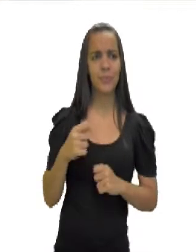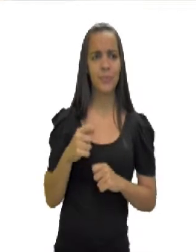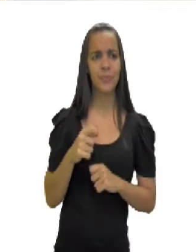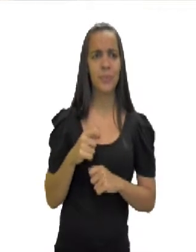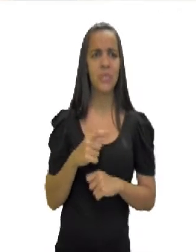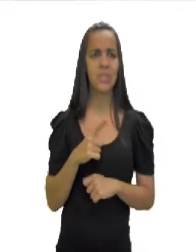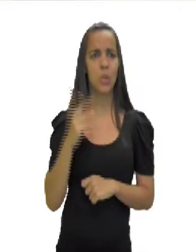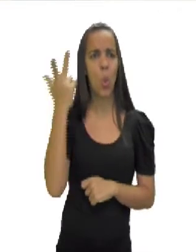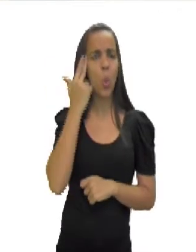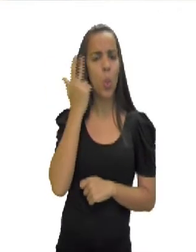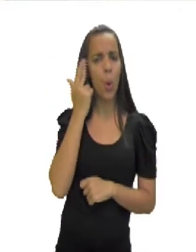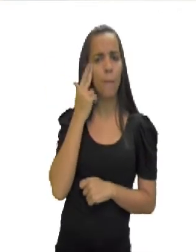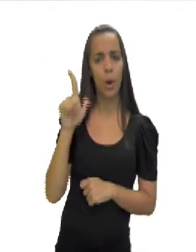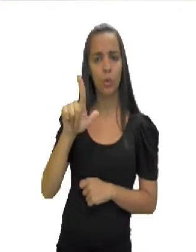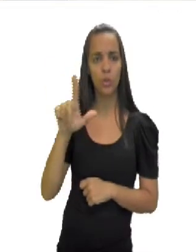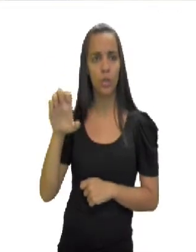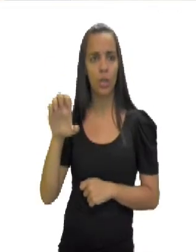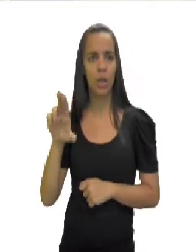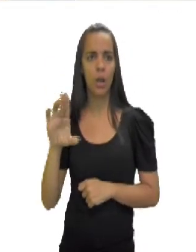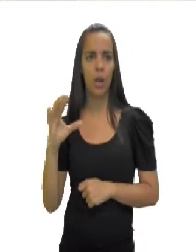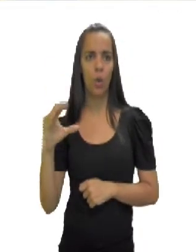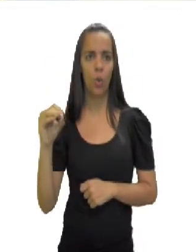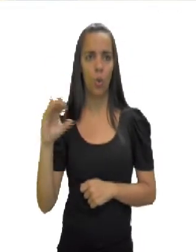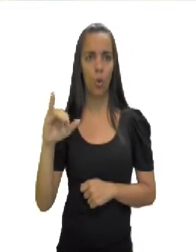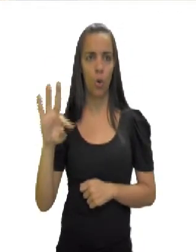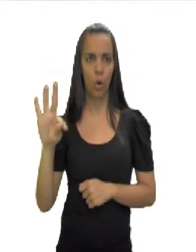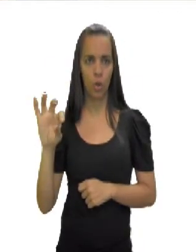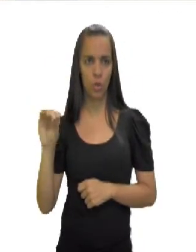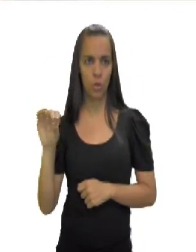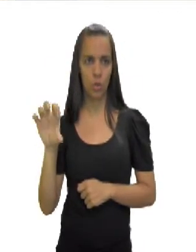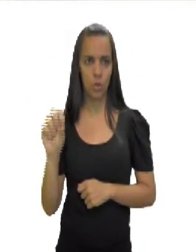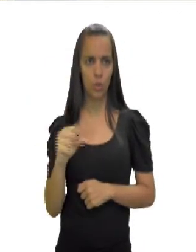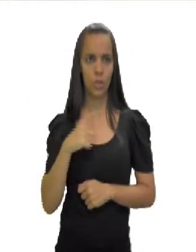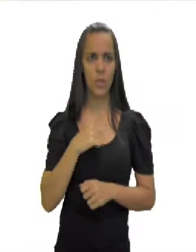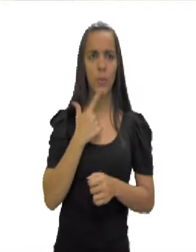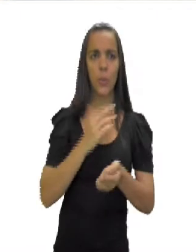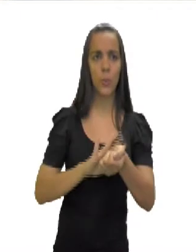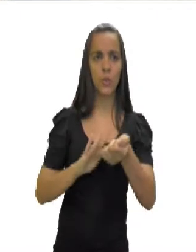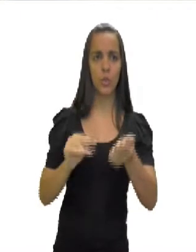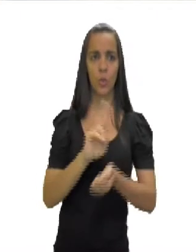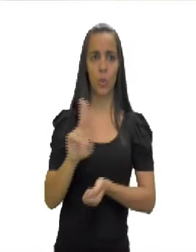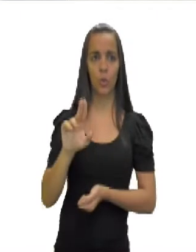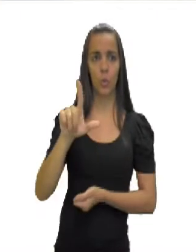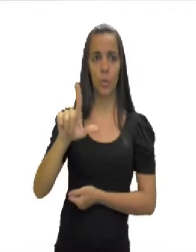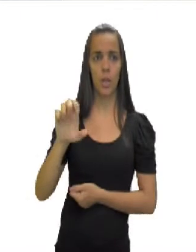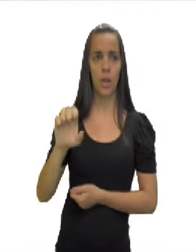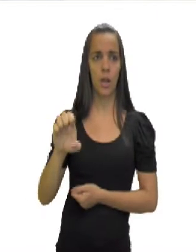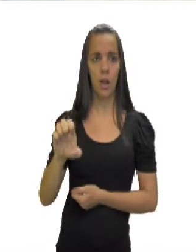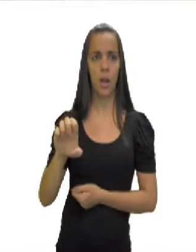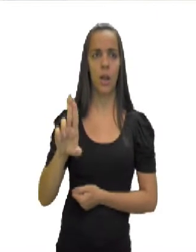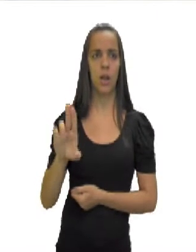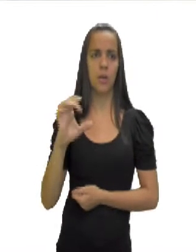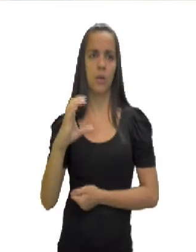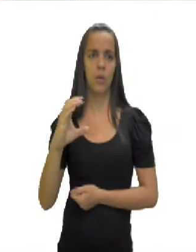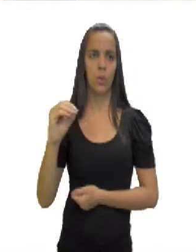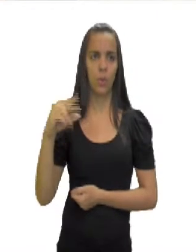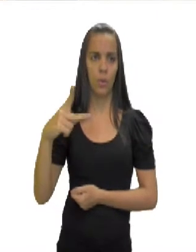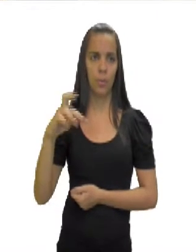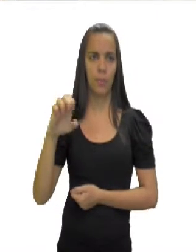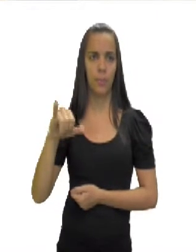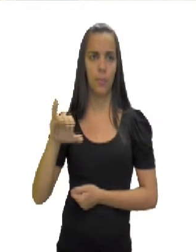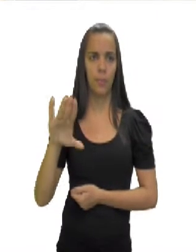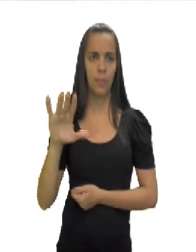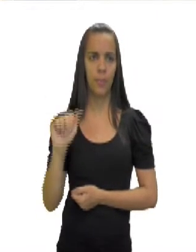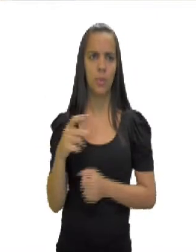o normal de leucócitos no sangue é chamado de leucopenia. e pode estar relacionado a